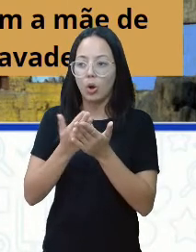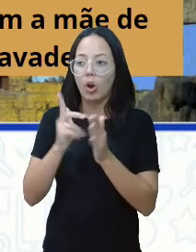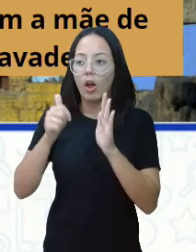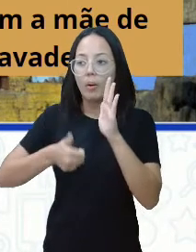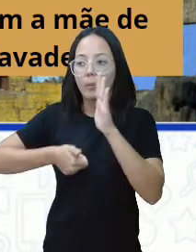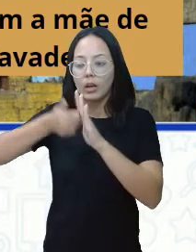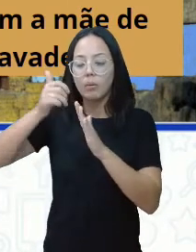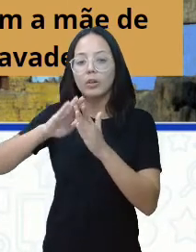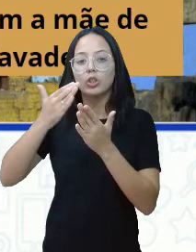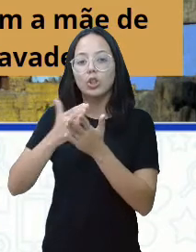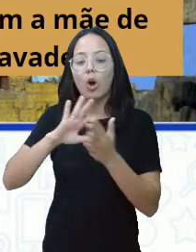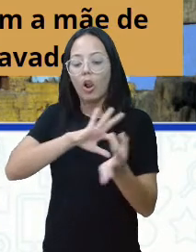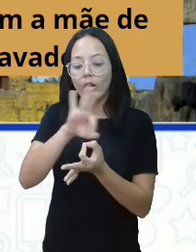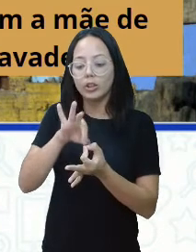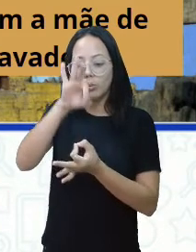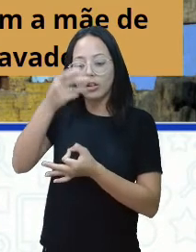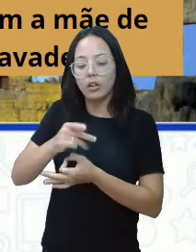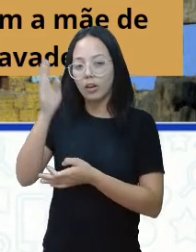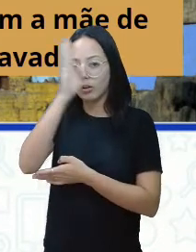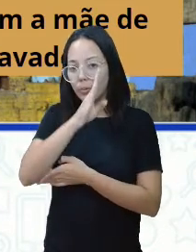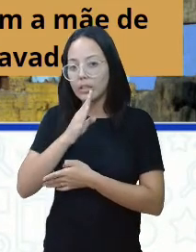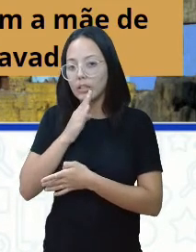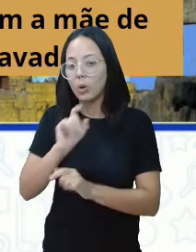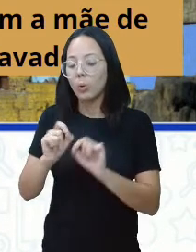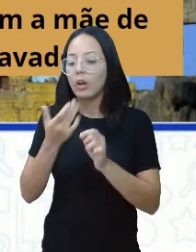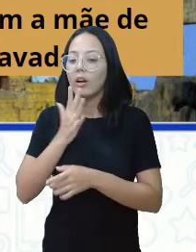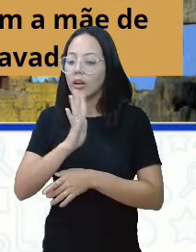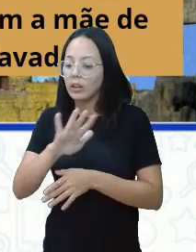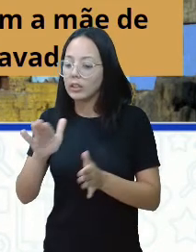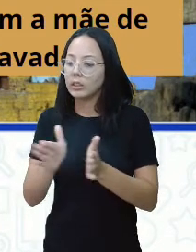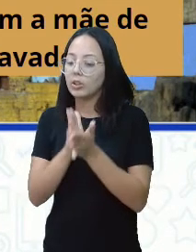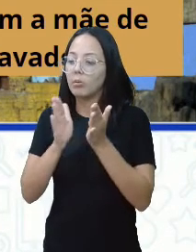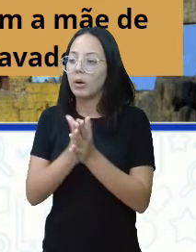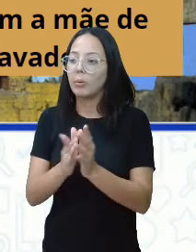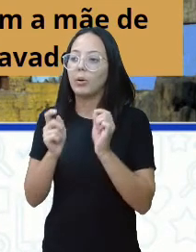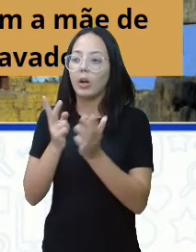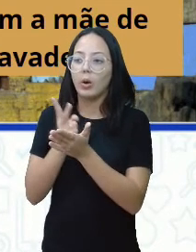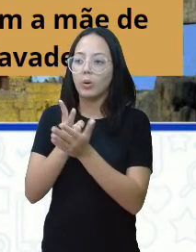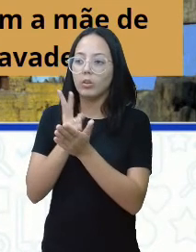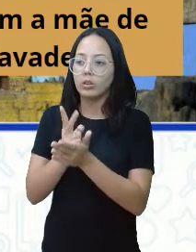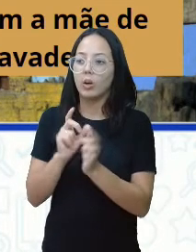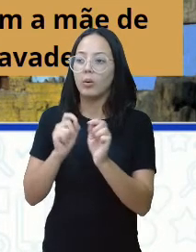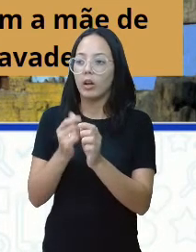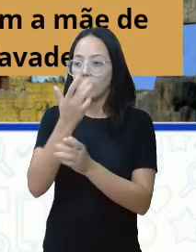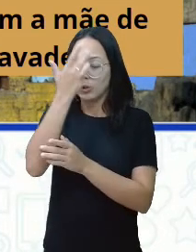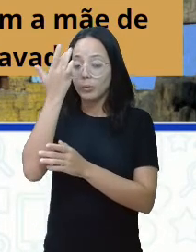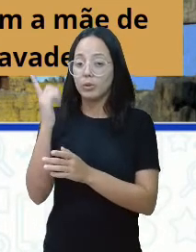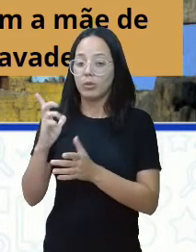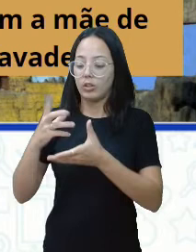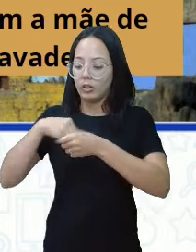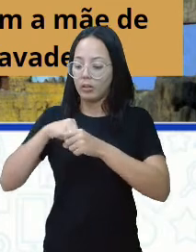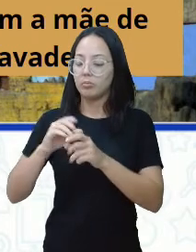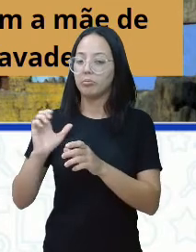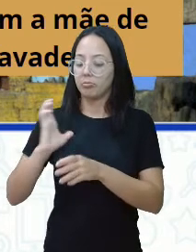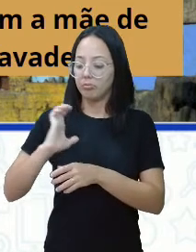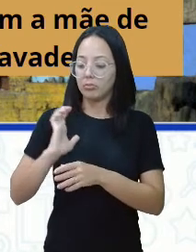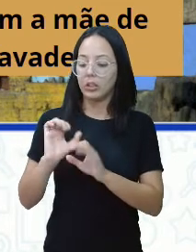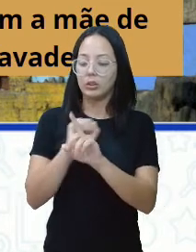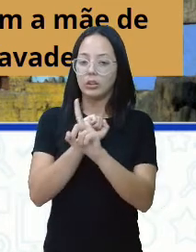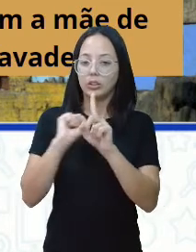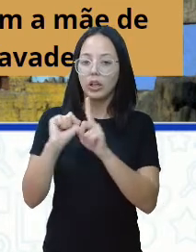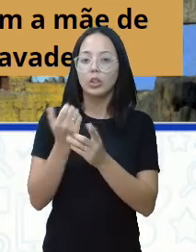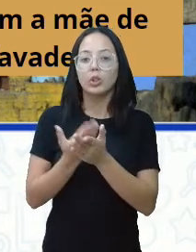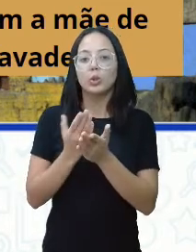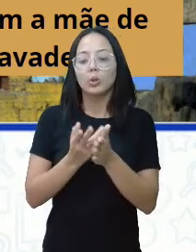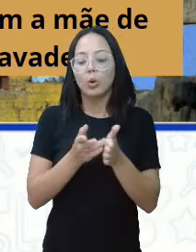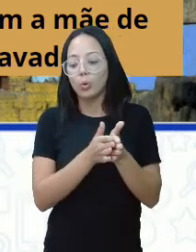primeira escola espírita do Brasil, na qual crianças pobres eram mantidas por pessoas influentes da sociedade. Lá estudou por